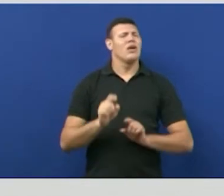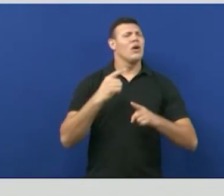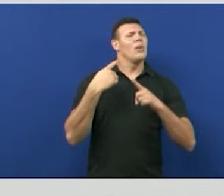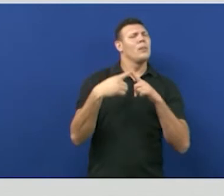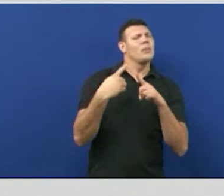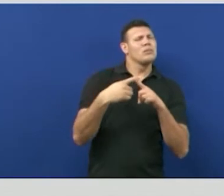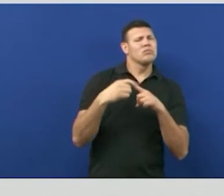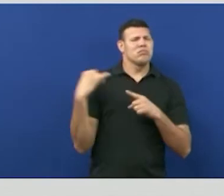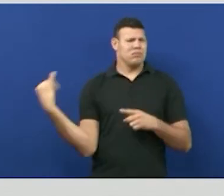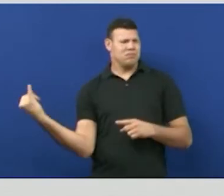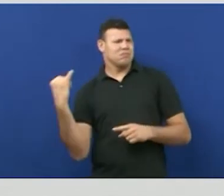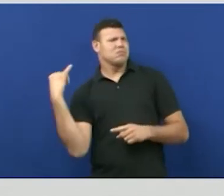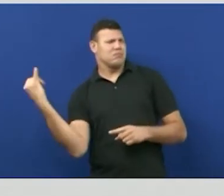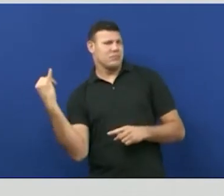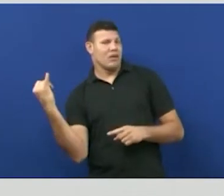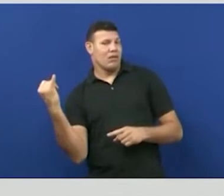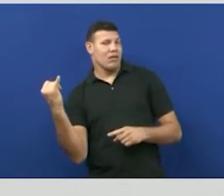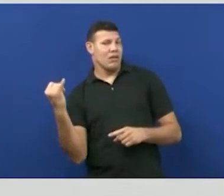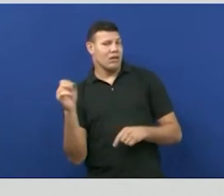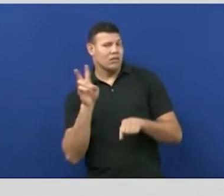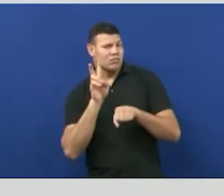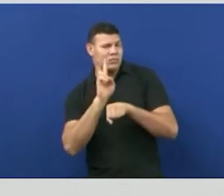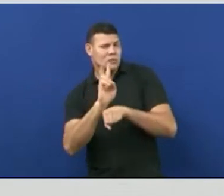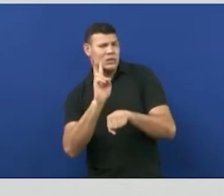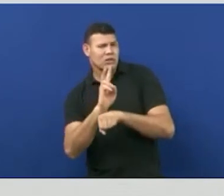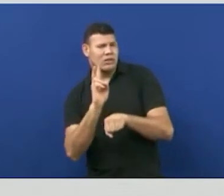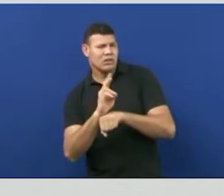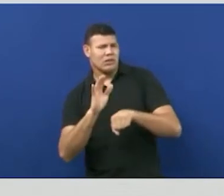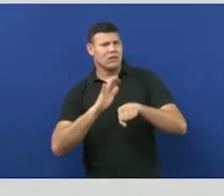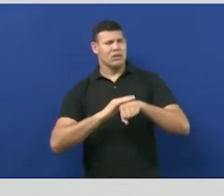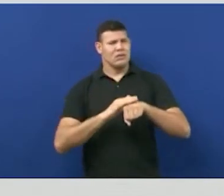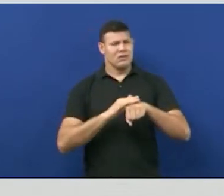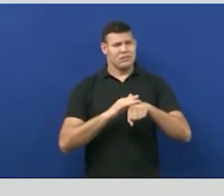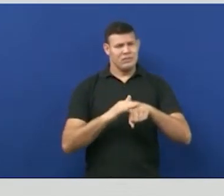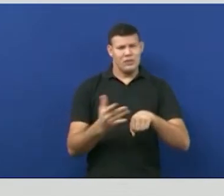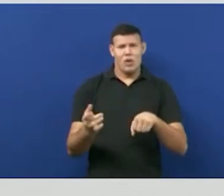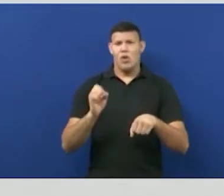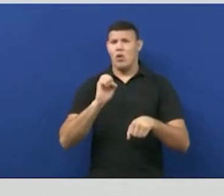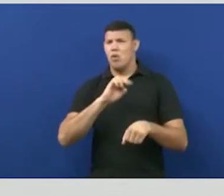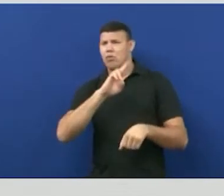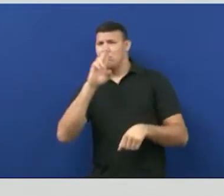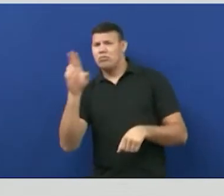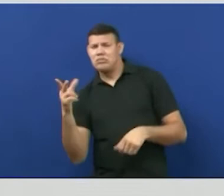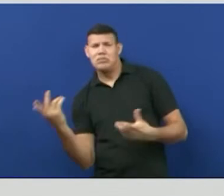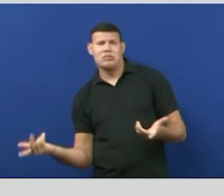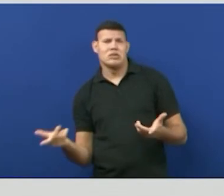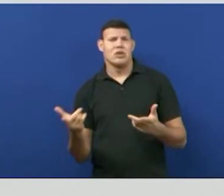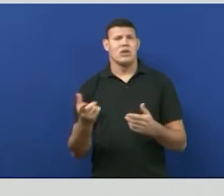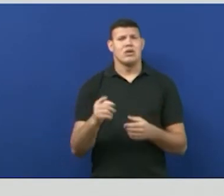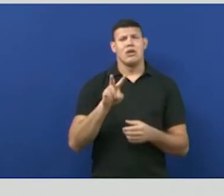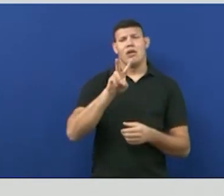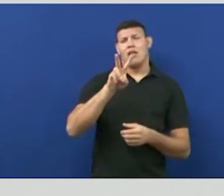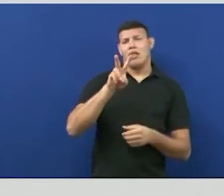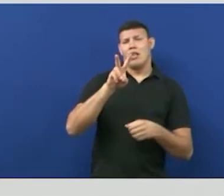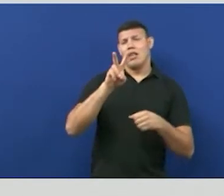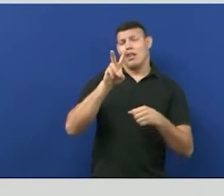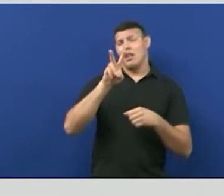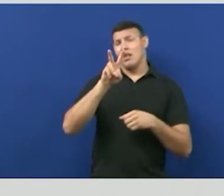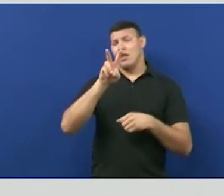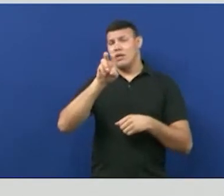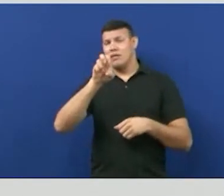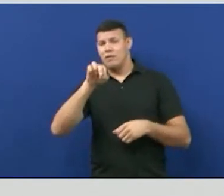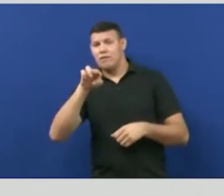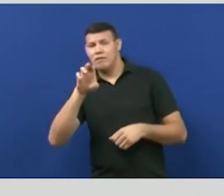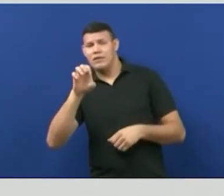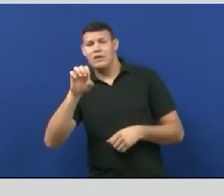contra algumas substâncias que o nosso corpo não reconheça. Além disso, ele atua juntamente com o